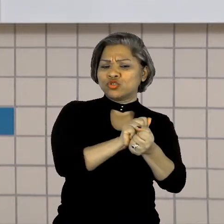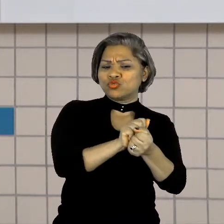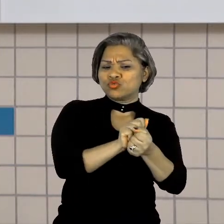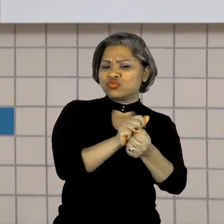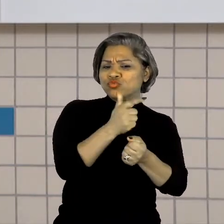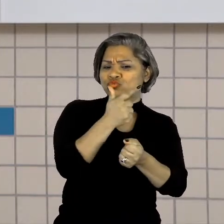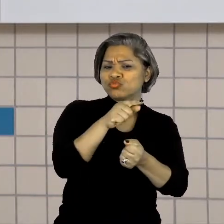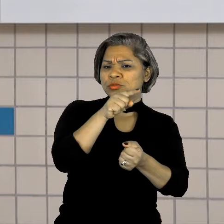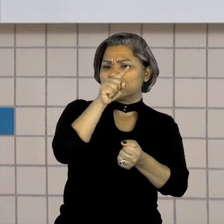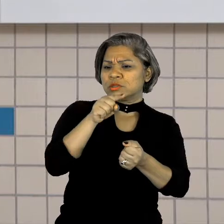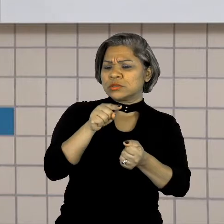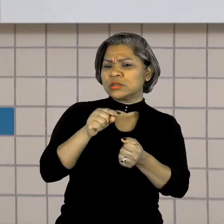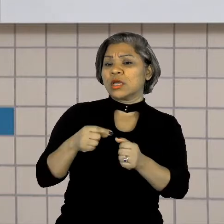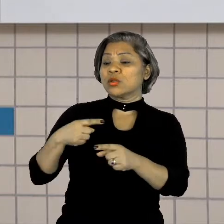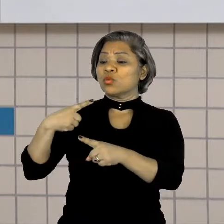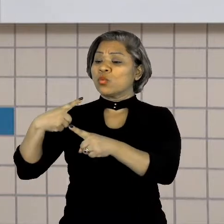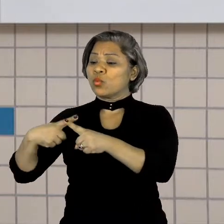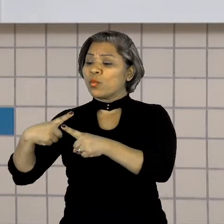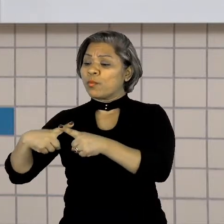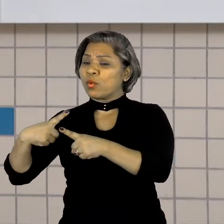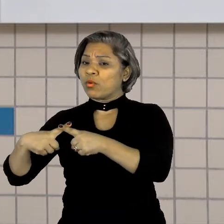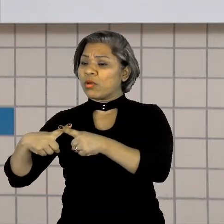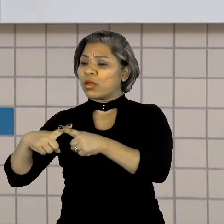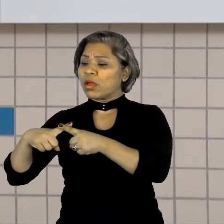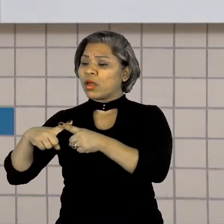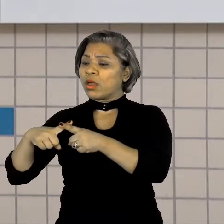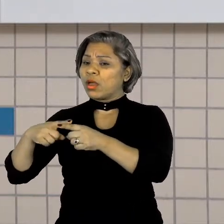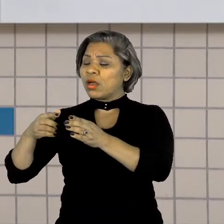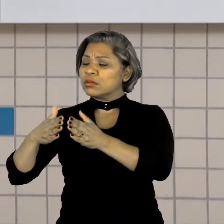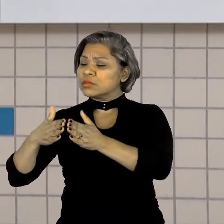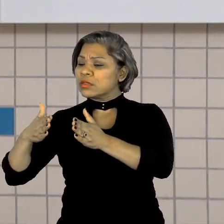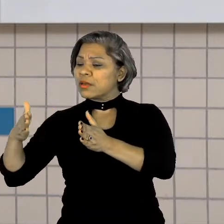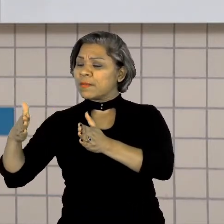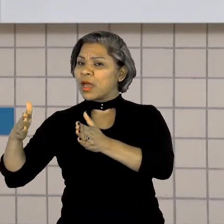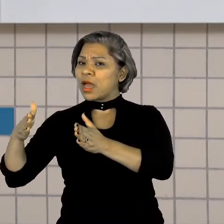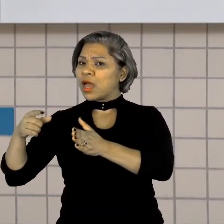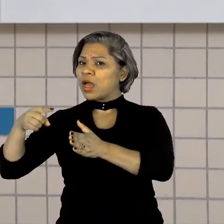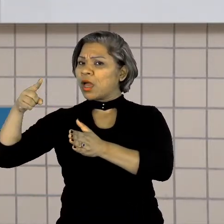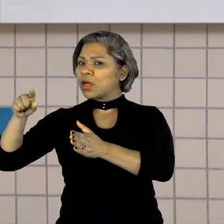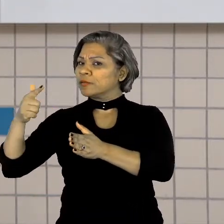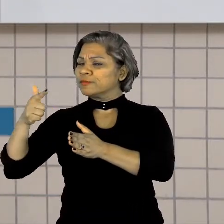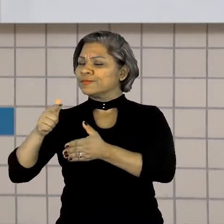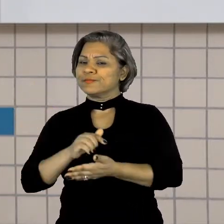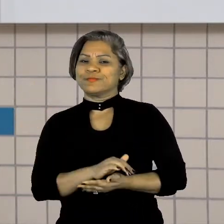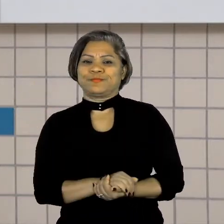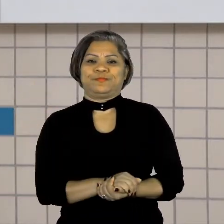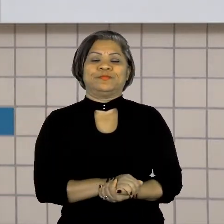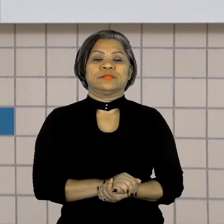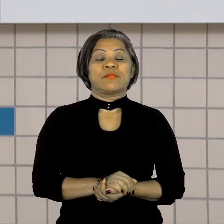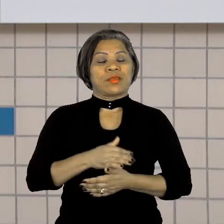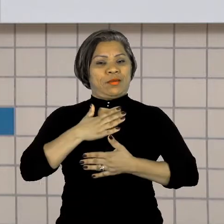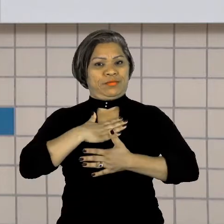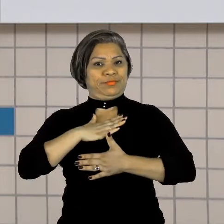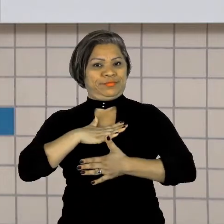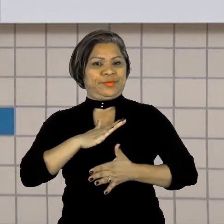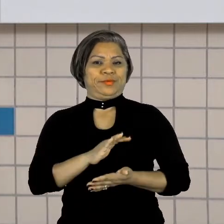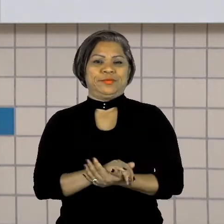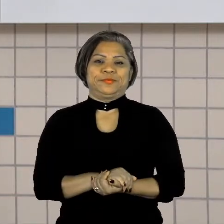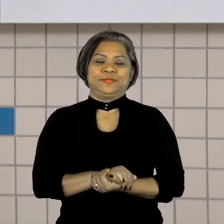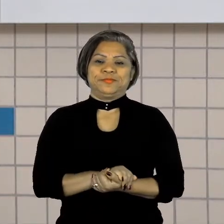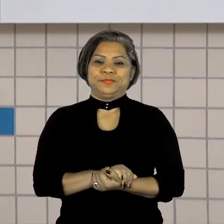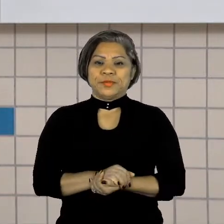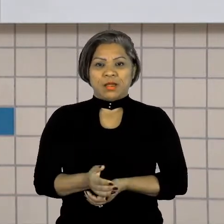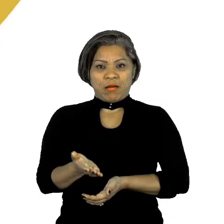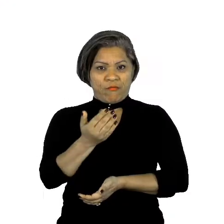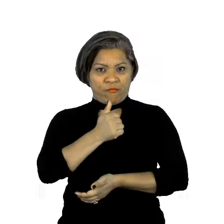porquê separado sem acento. Mas vamos lá, com calma ainda, certo? Vamos